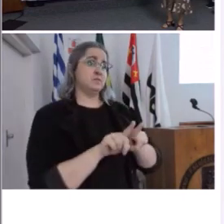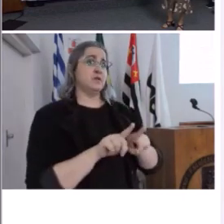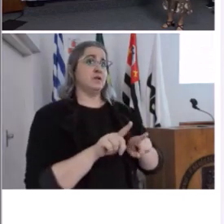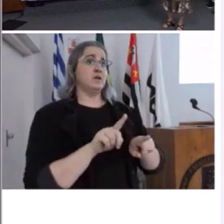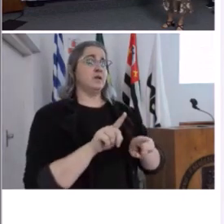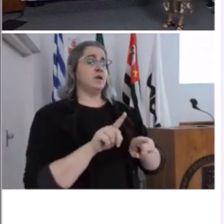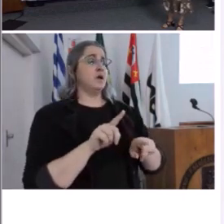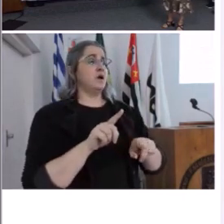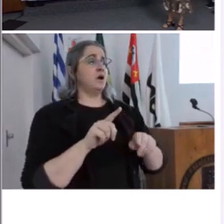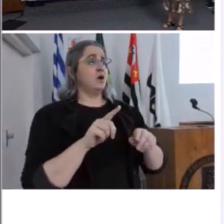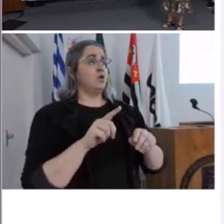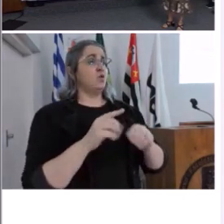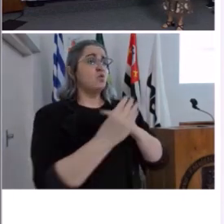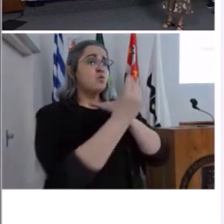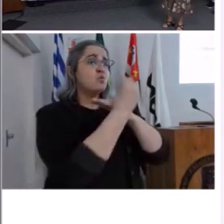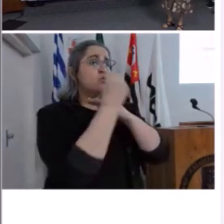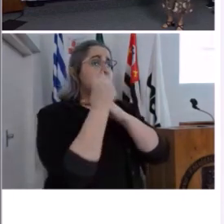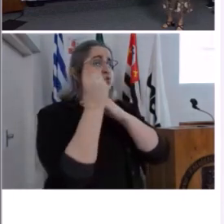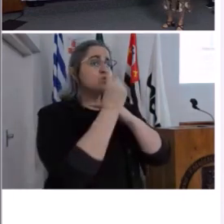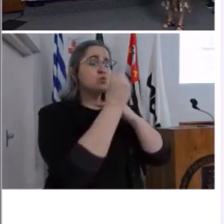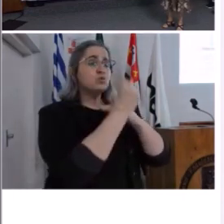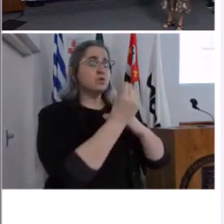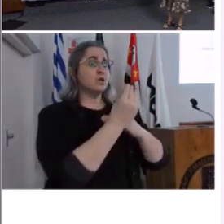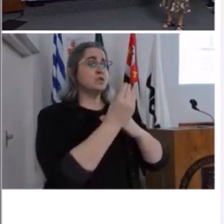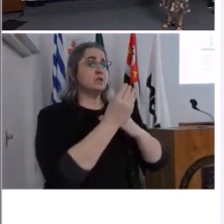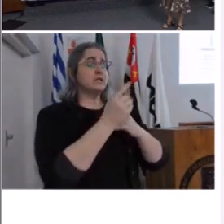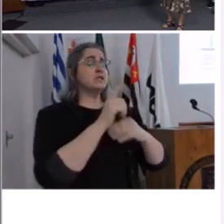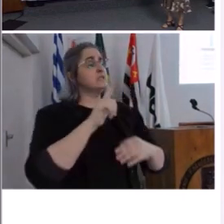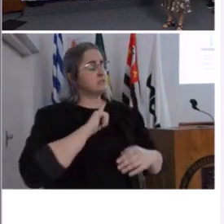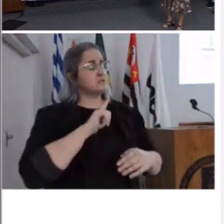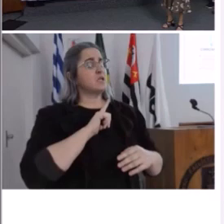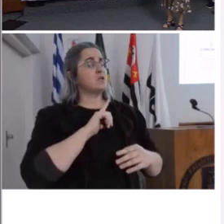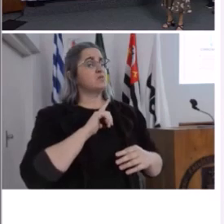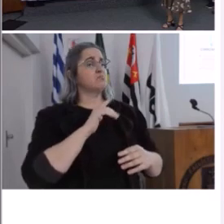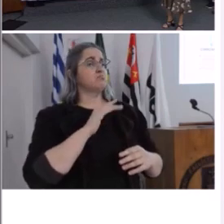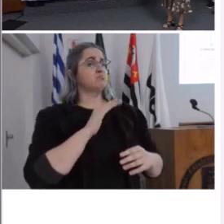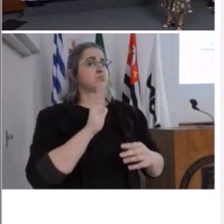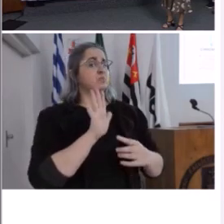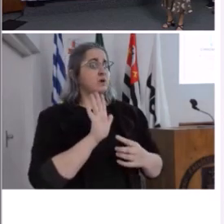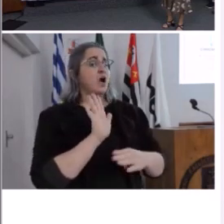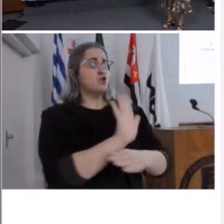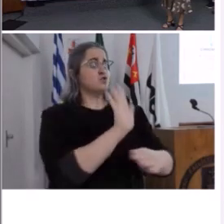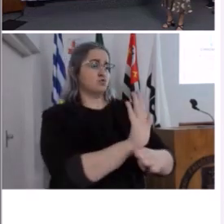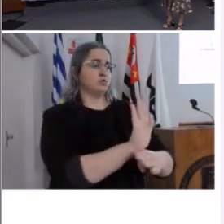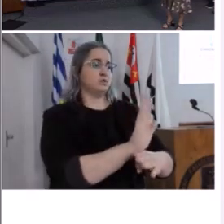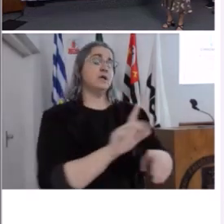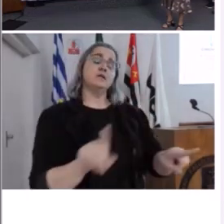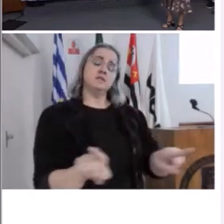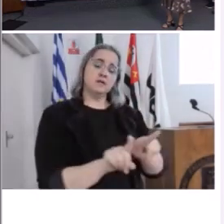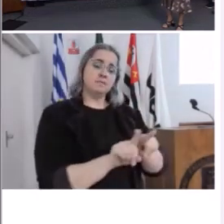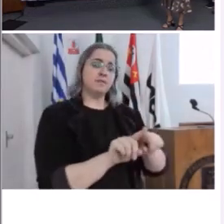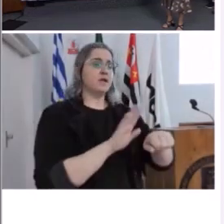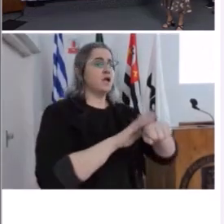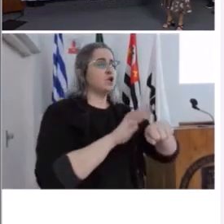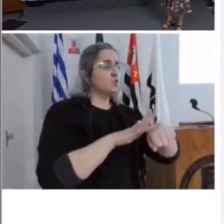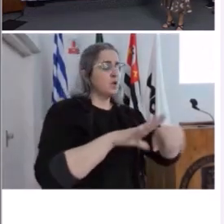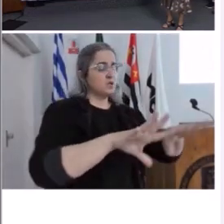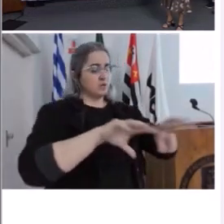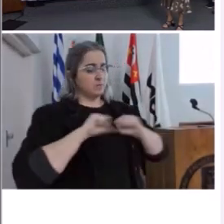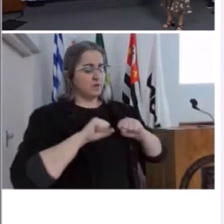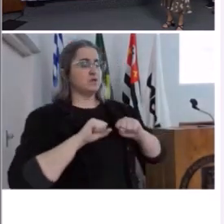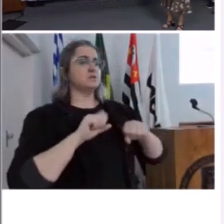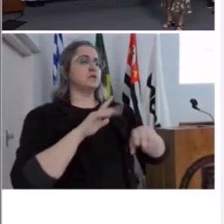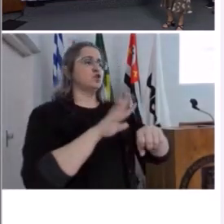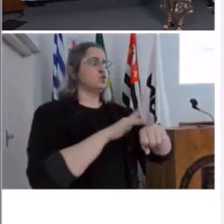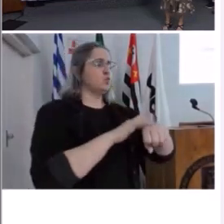grande tem propostas para esses grupos. As doenças infecto-contagiosas, as doenças